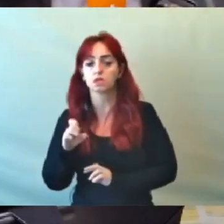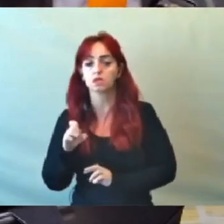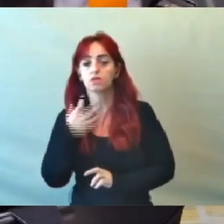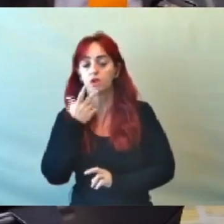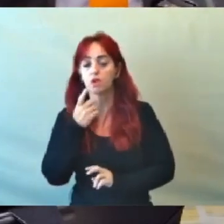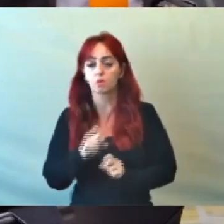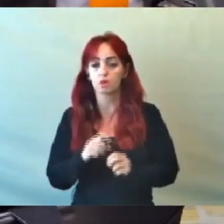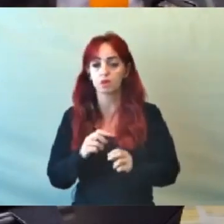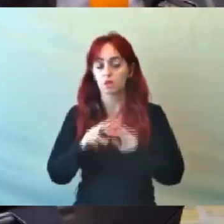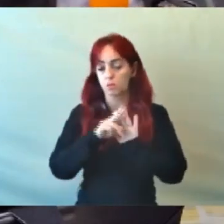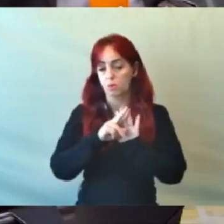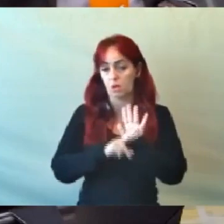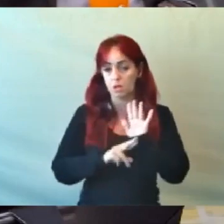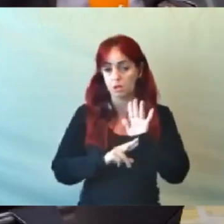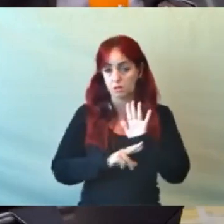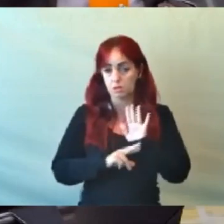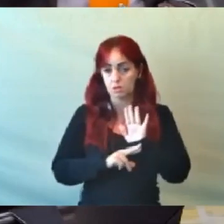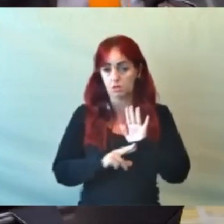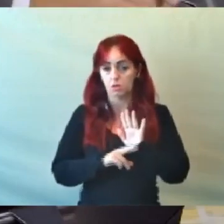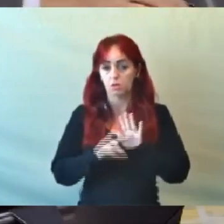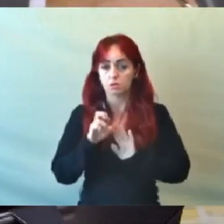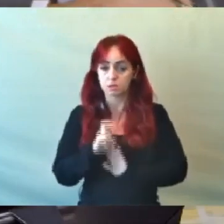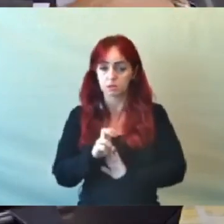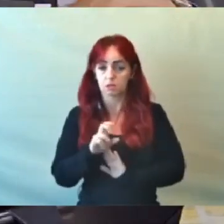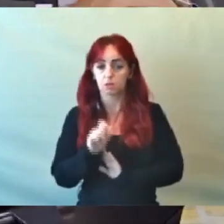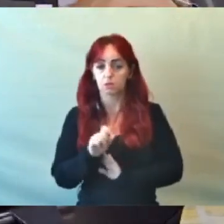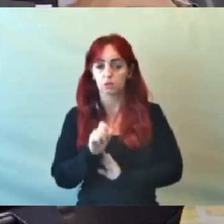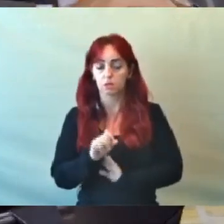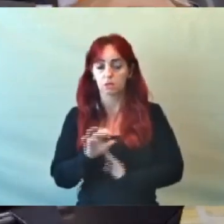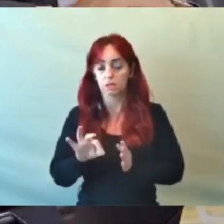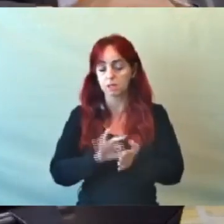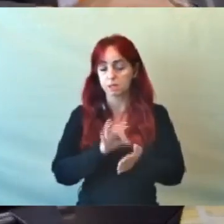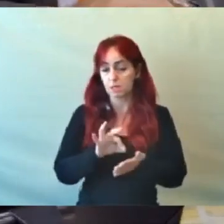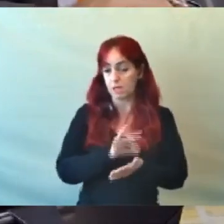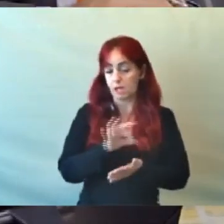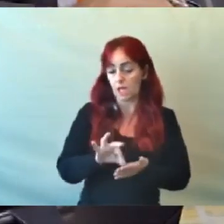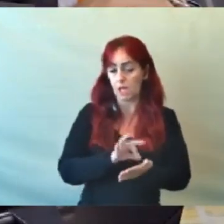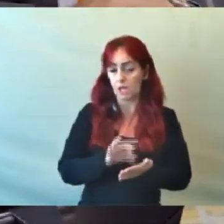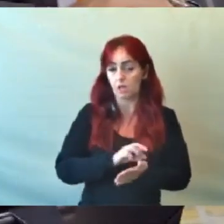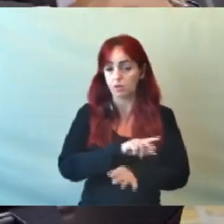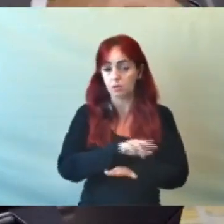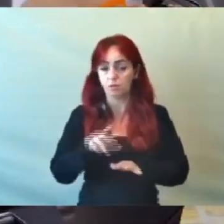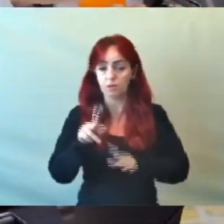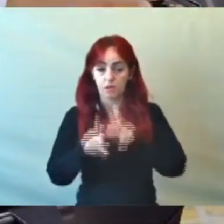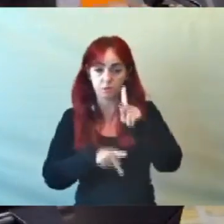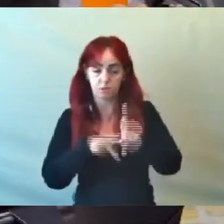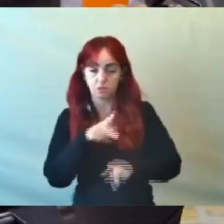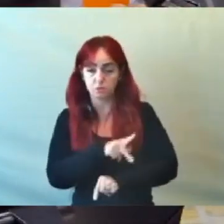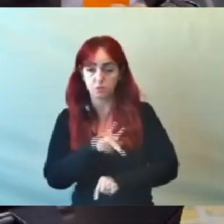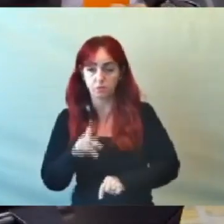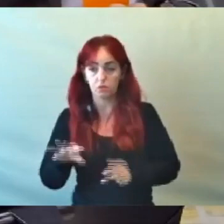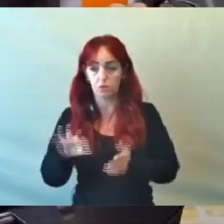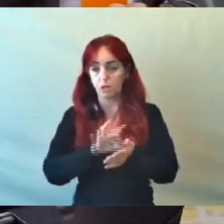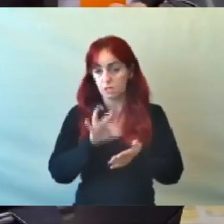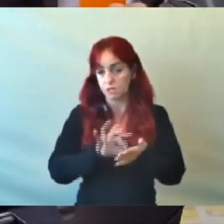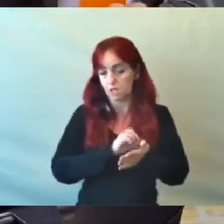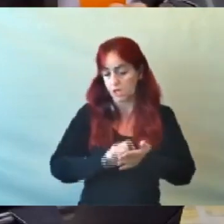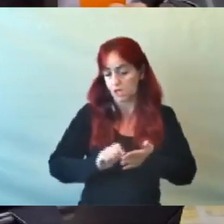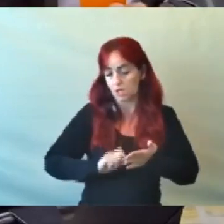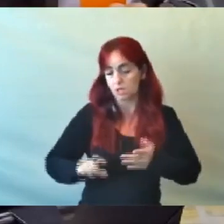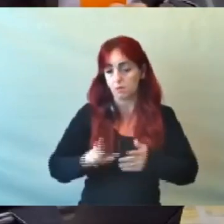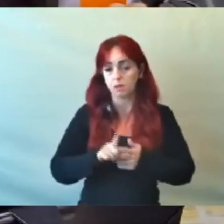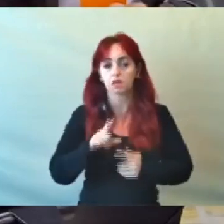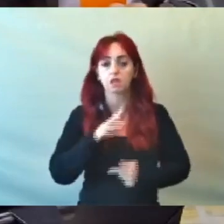5, que é assinado por muitas pessoas, muitos professores da UFMG, pessoas que têm conhecimento de causa, e a gente acredita